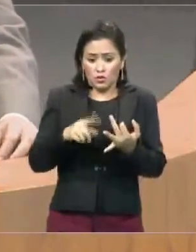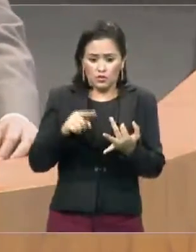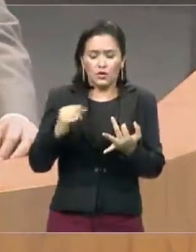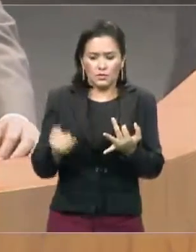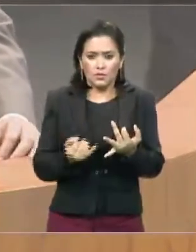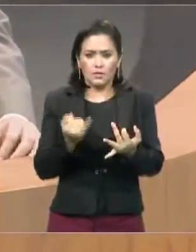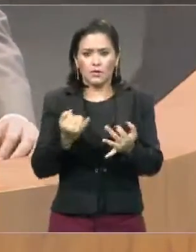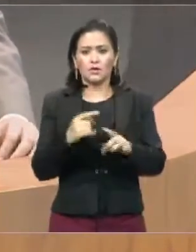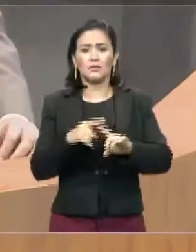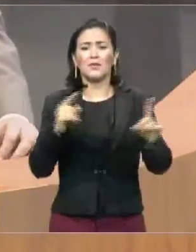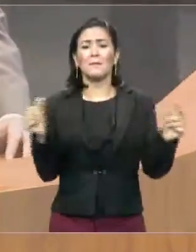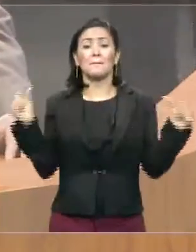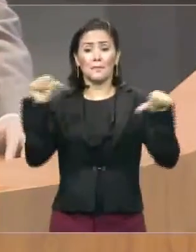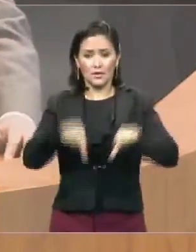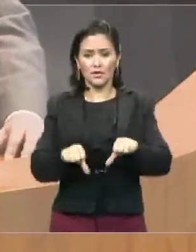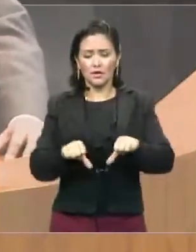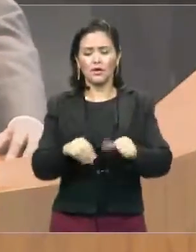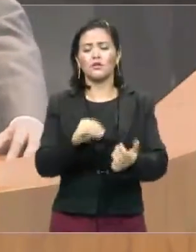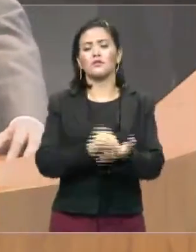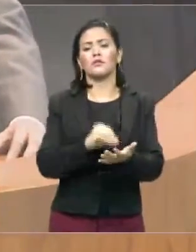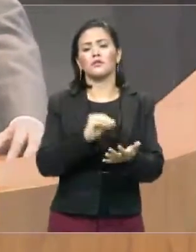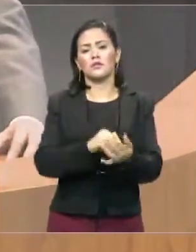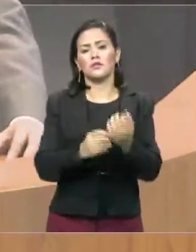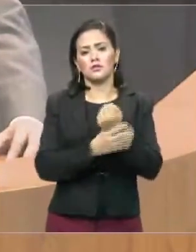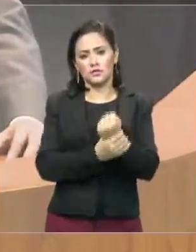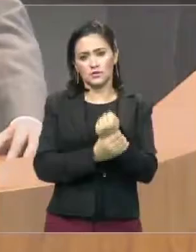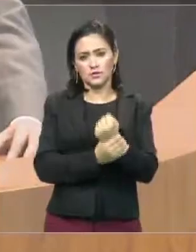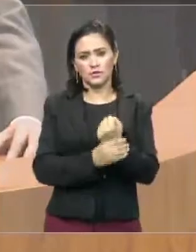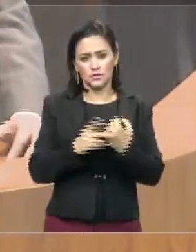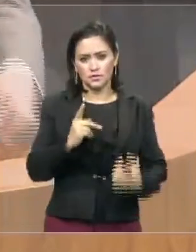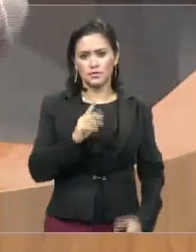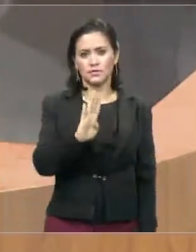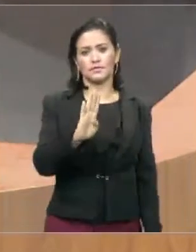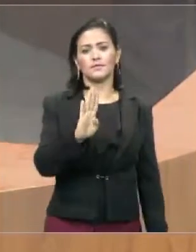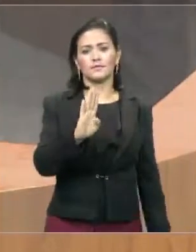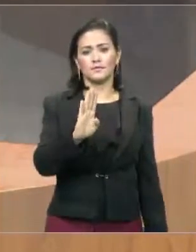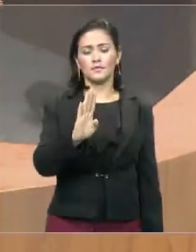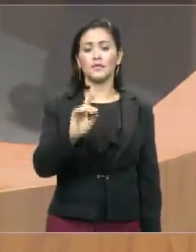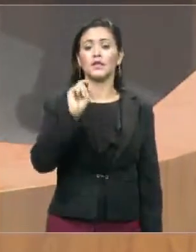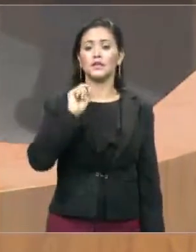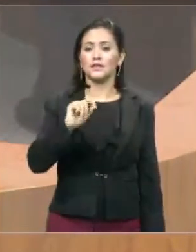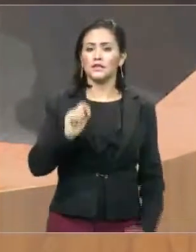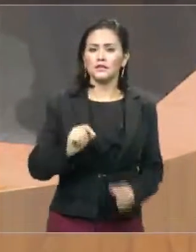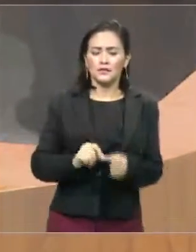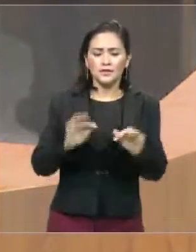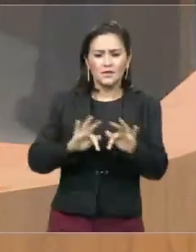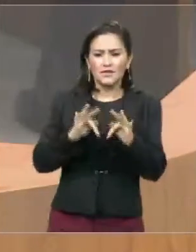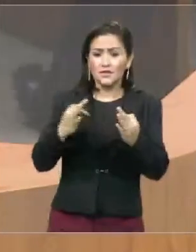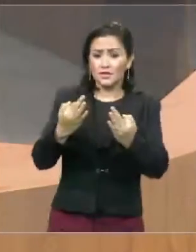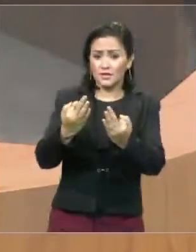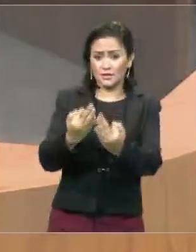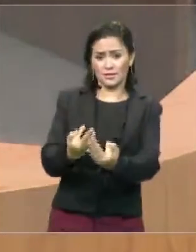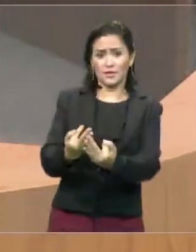do que o problema da segurança pública, que está destruindo as famílias,